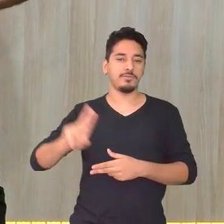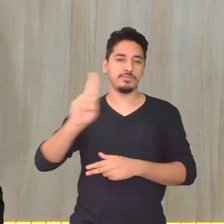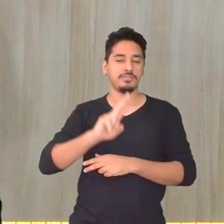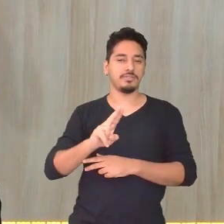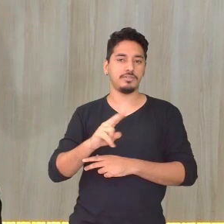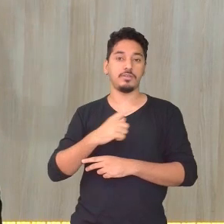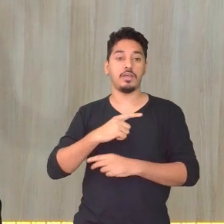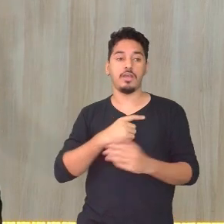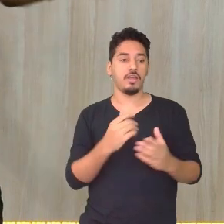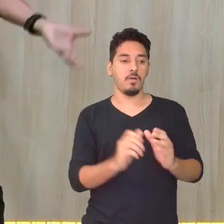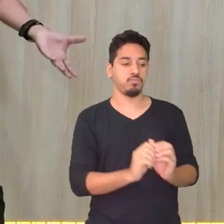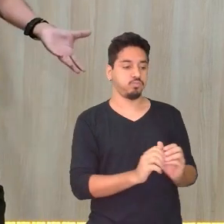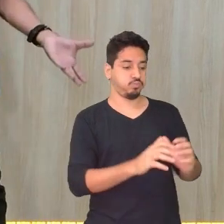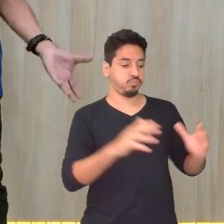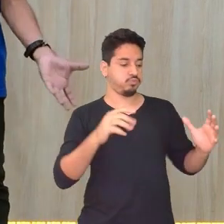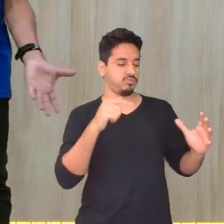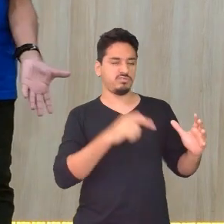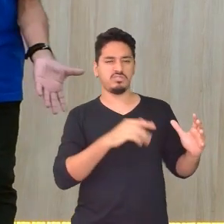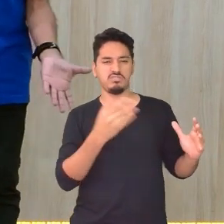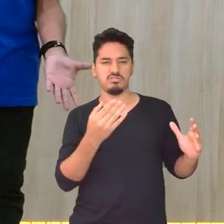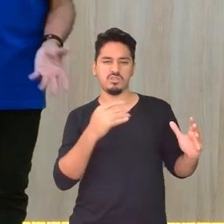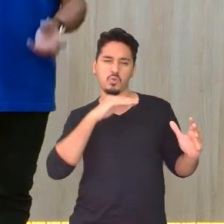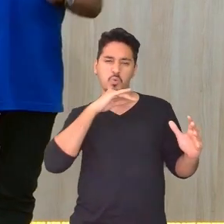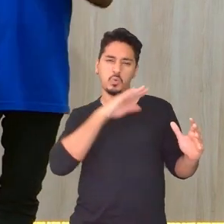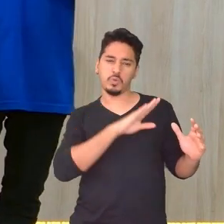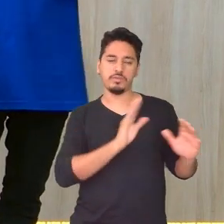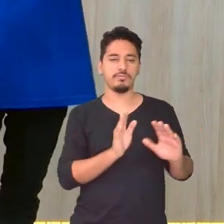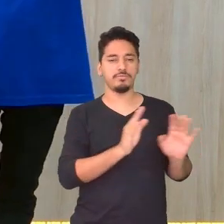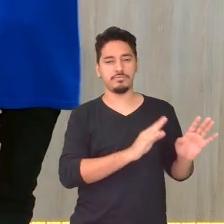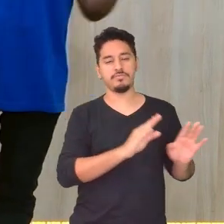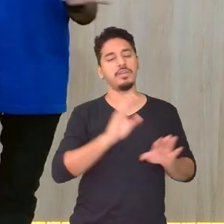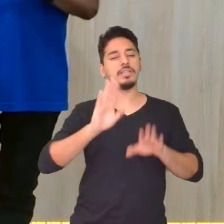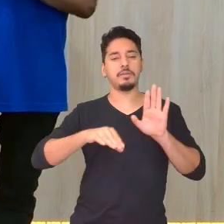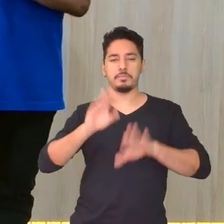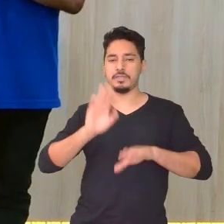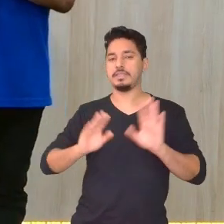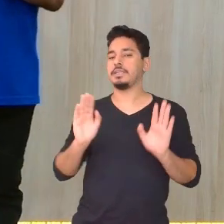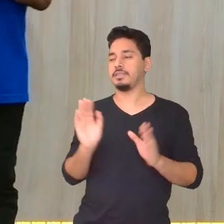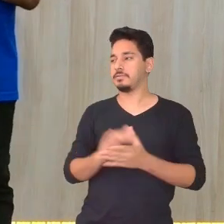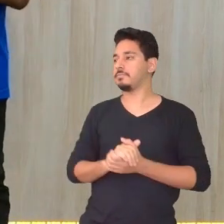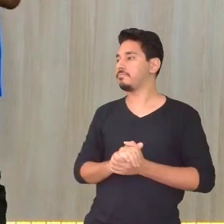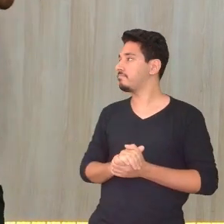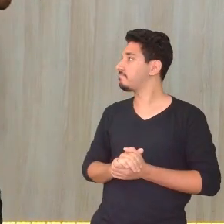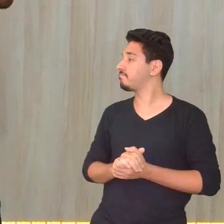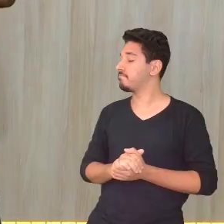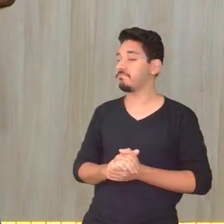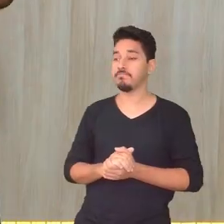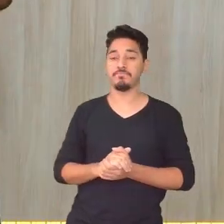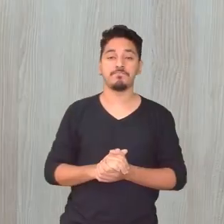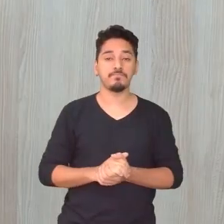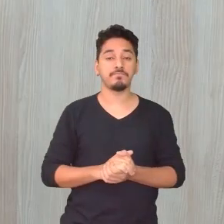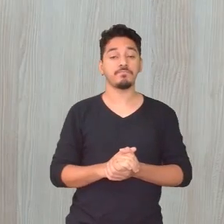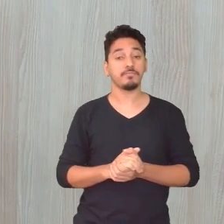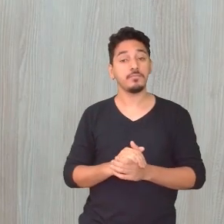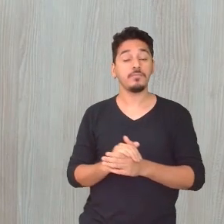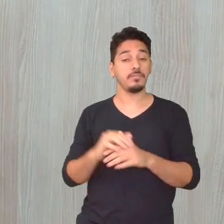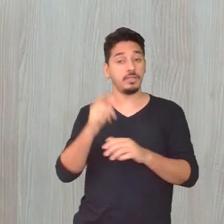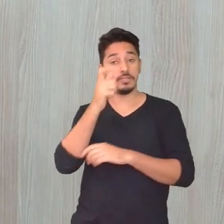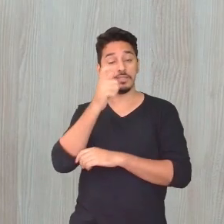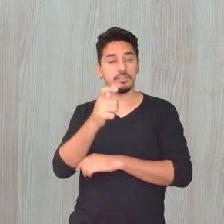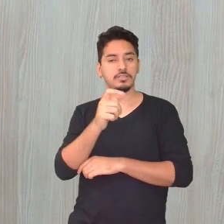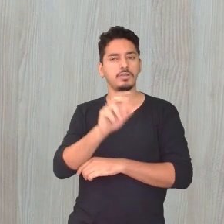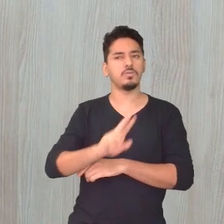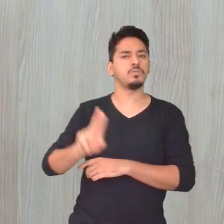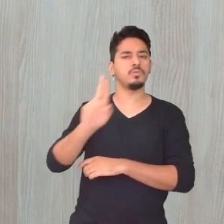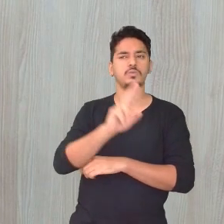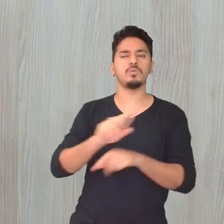muita quantidade e ser um produto de má qualidade. Aí tudo é um fator, né, meu? Pra gente desenvolver. É bem interessante. E a gente está vendo também que eles estão